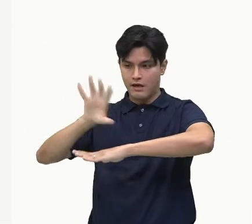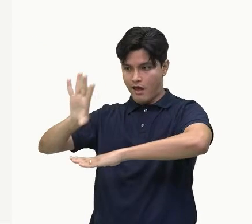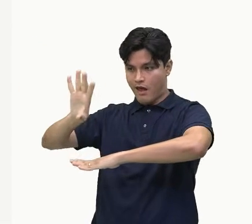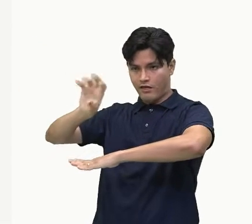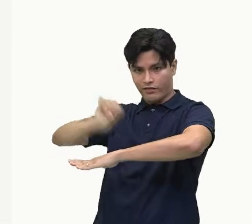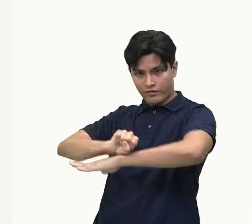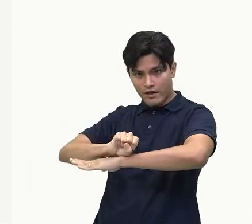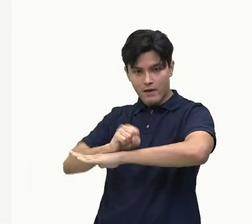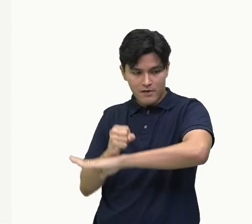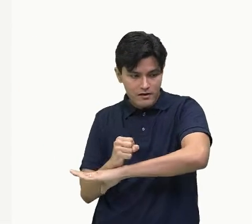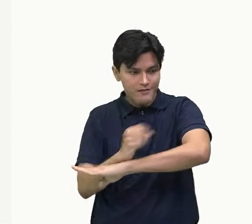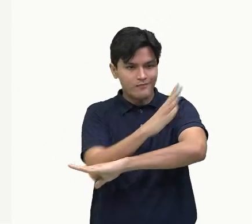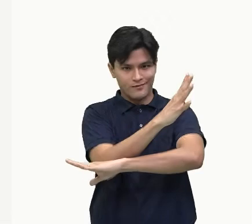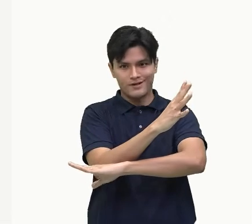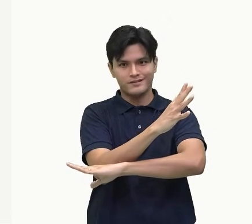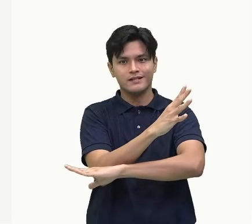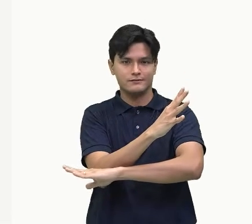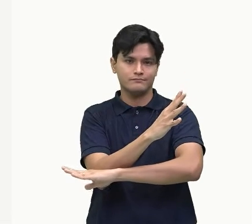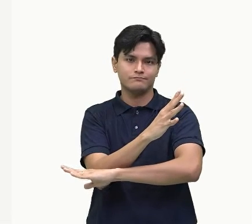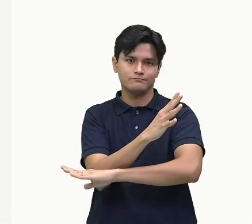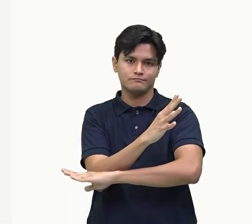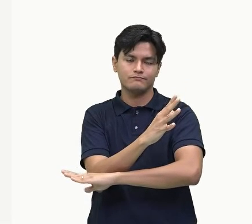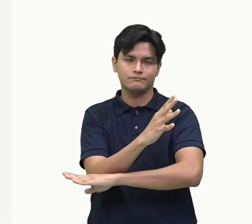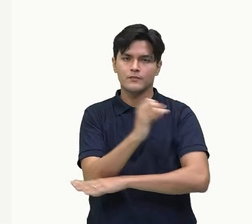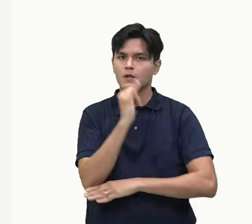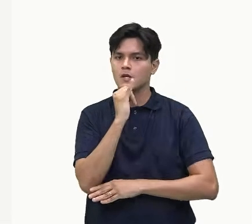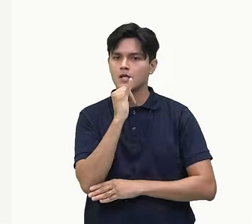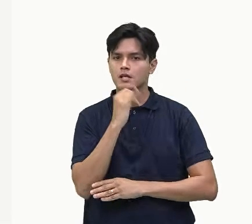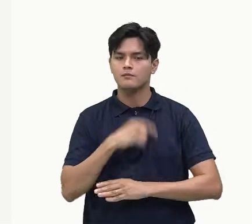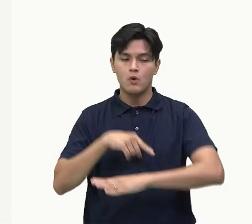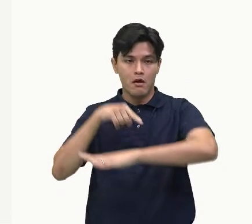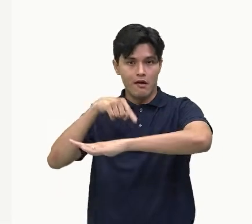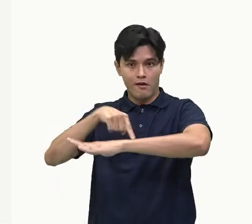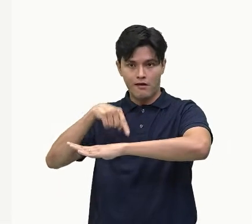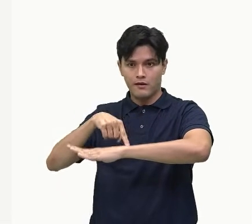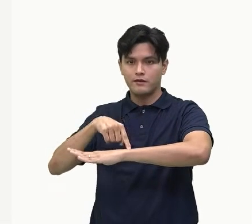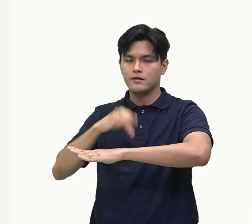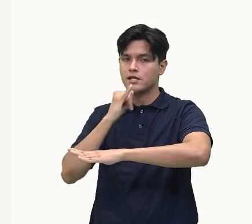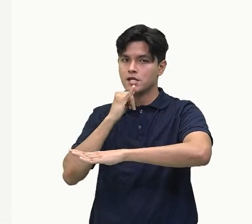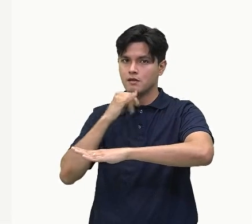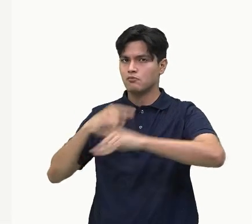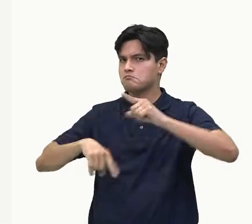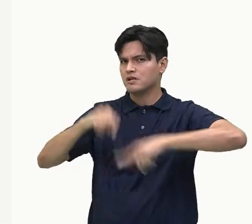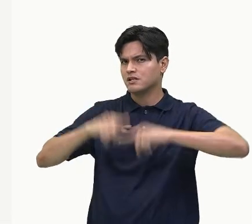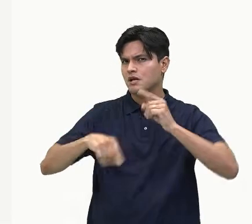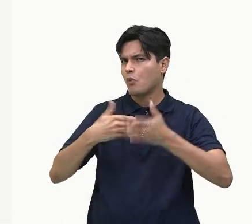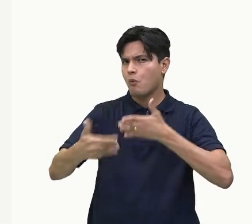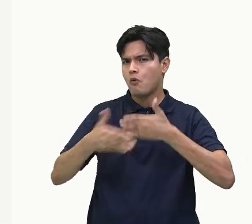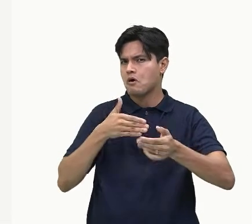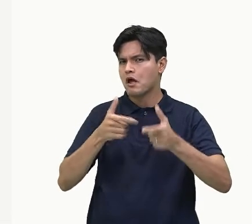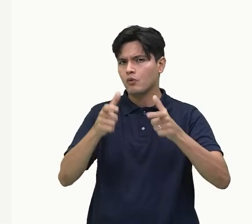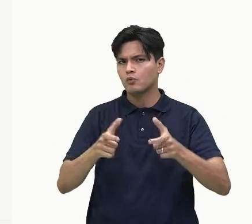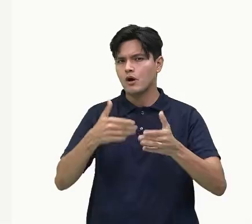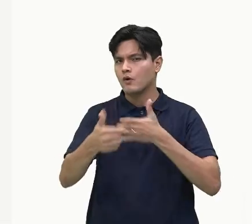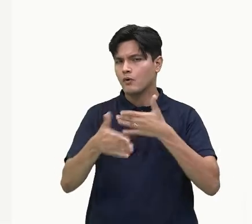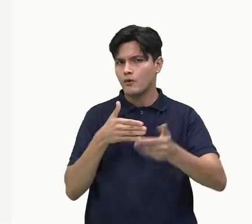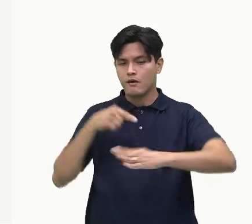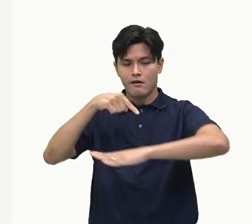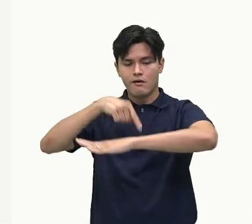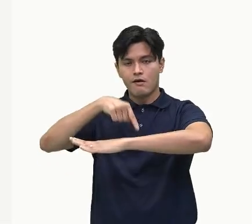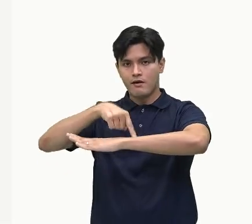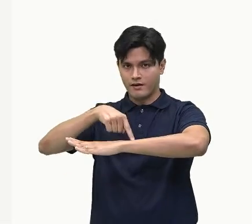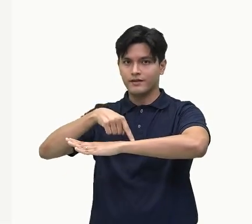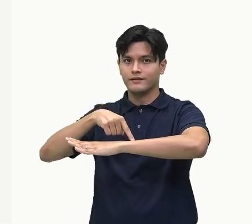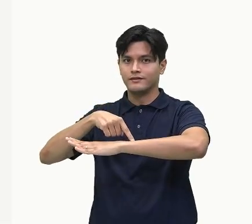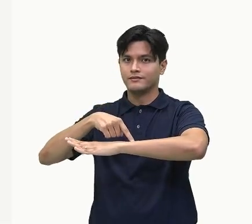primária. Ou seja, esse corpo recebe luz de um outro corpo que é uma fonte primária, a luz